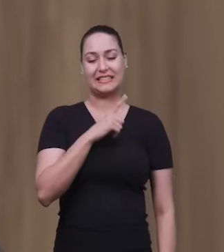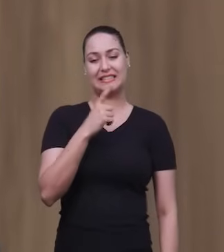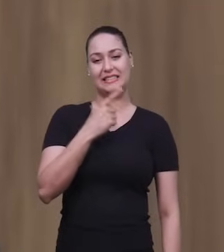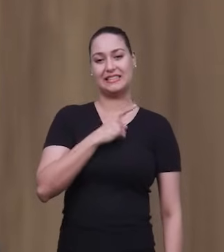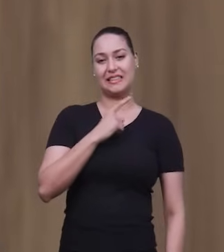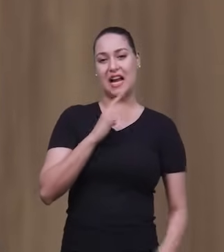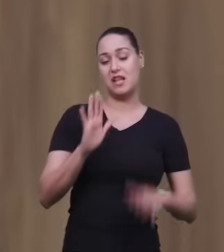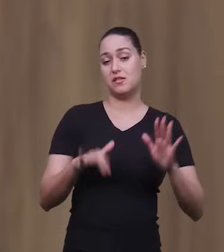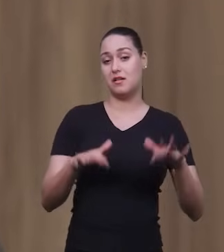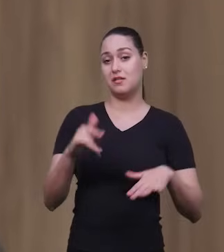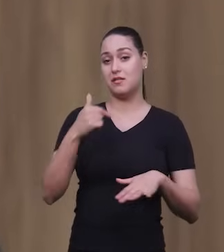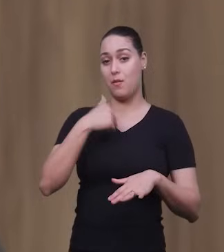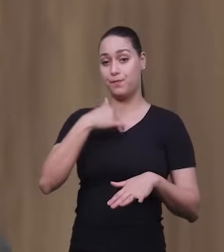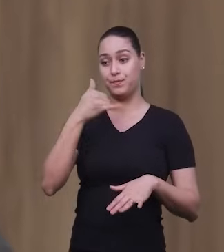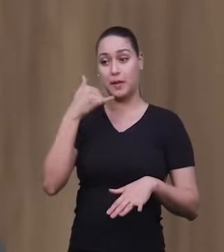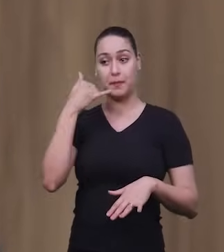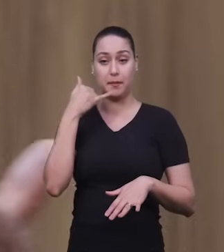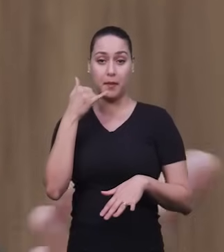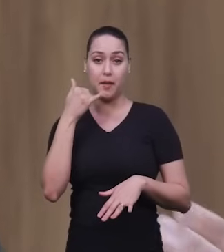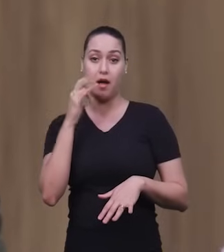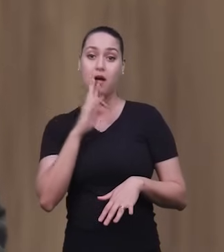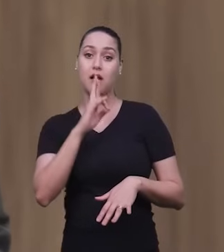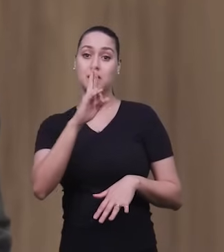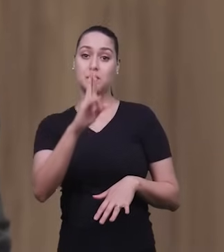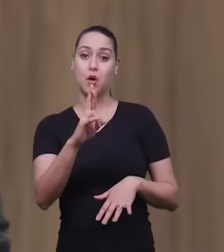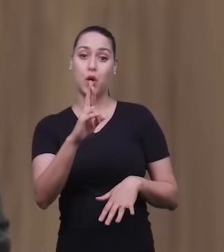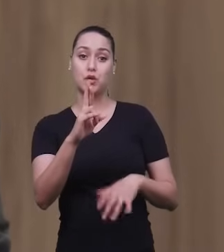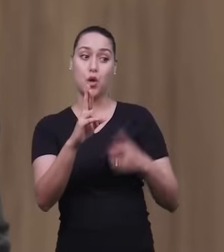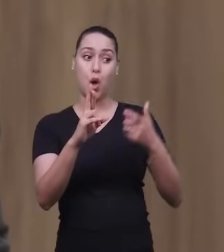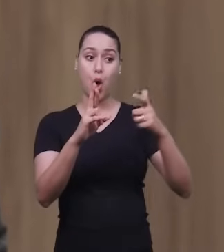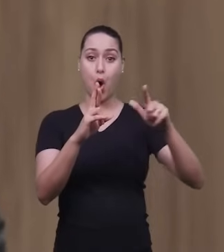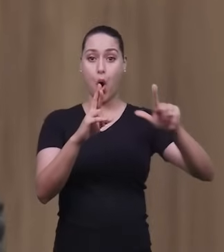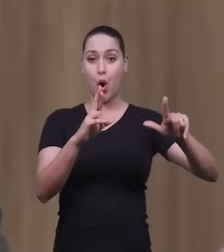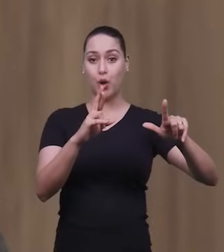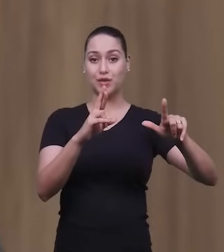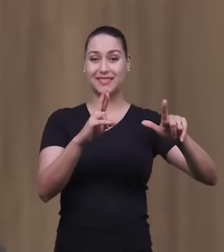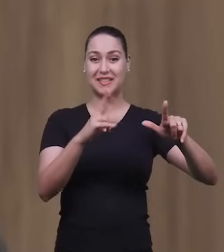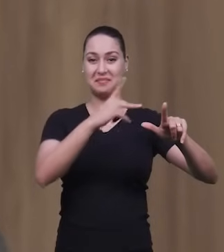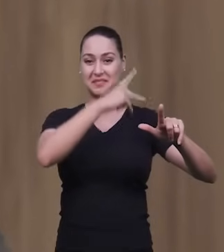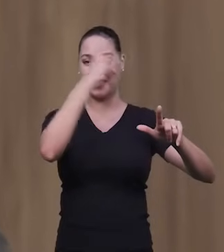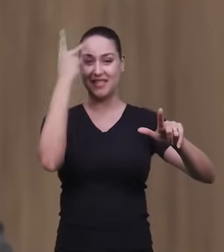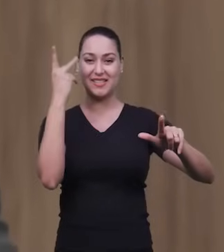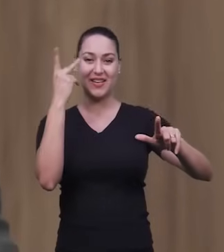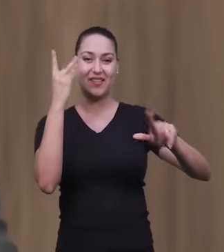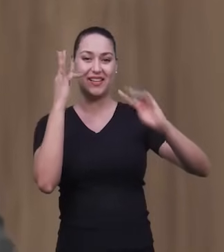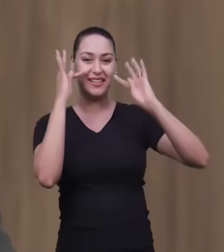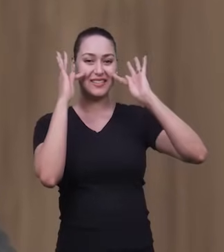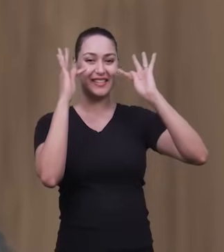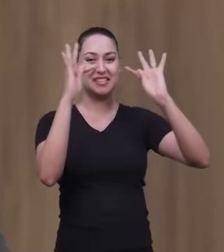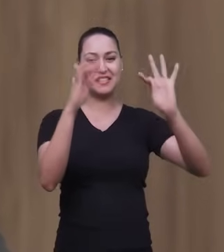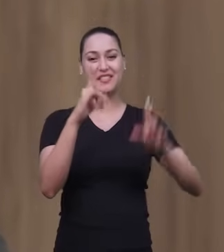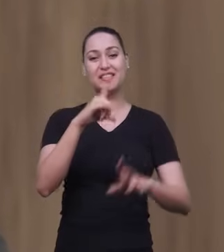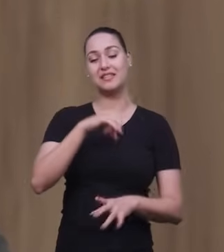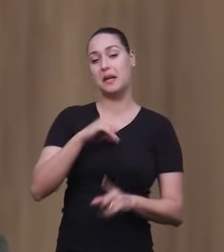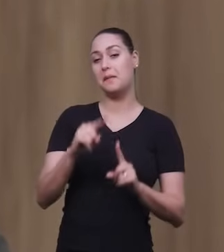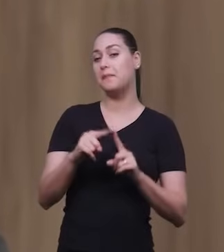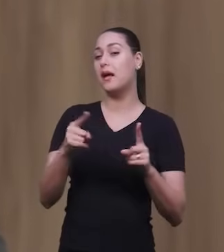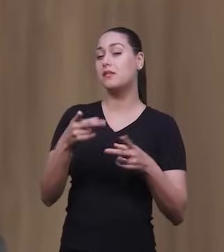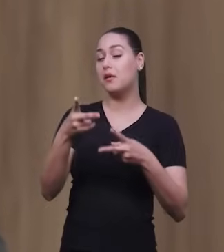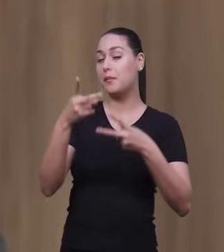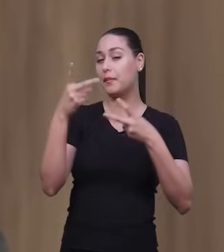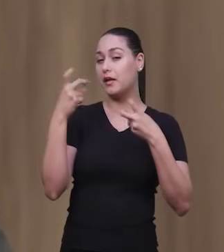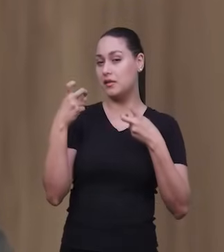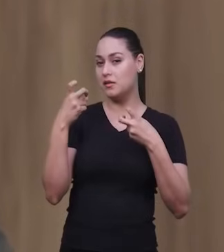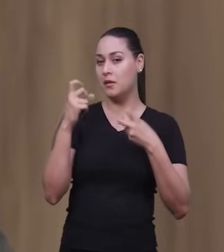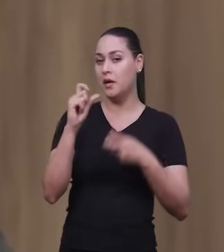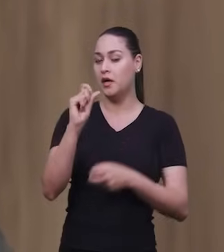faço um atendimento e a resposta só vai chegar nos plantões da manhã e vice-versa. Mas o que nos chama a atenção é